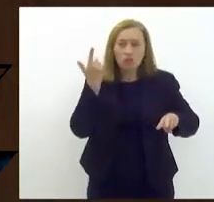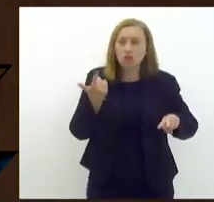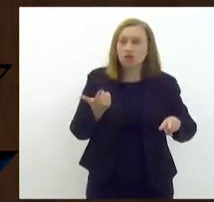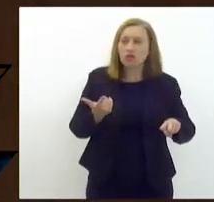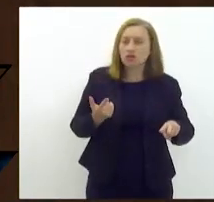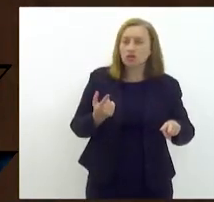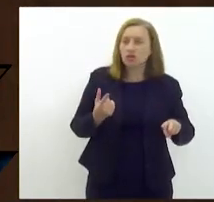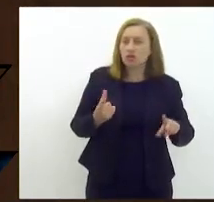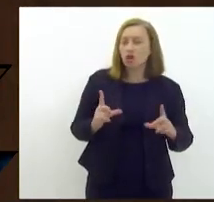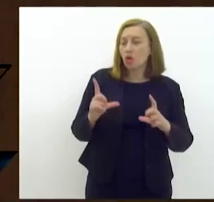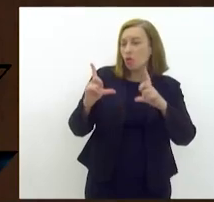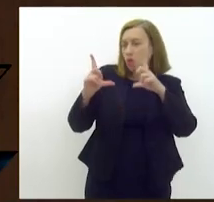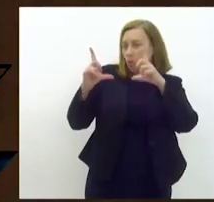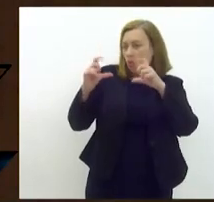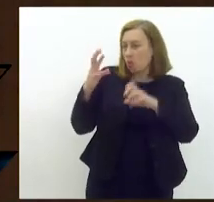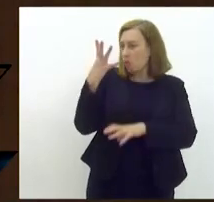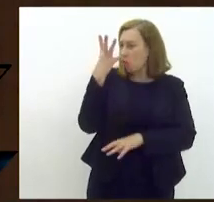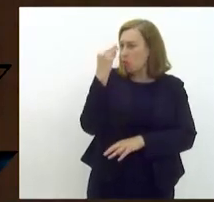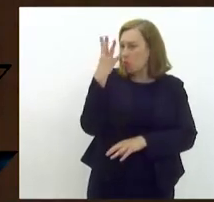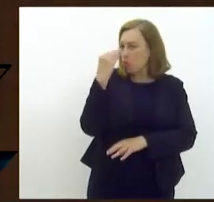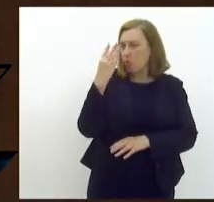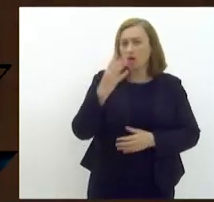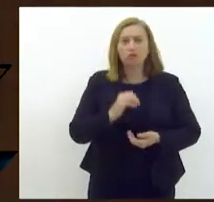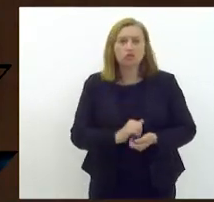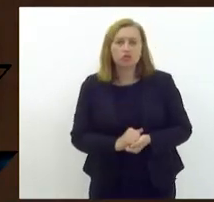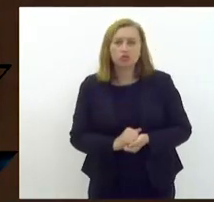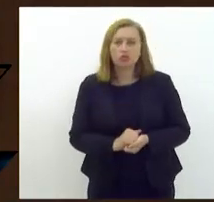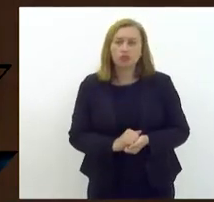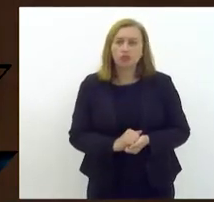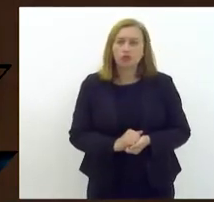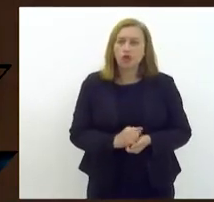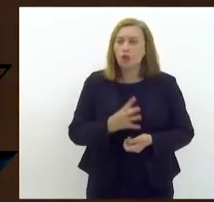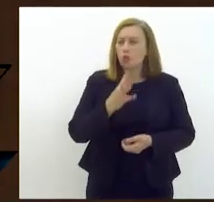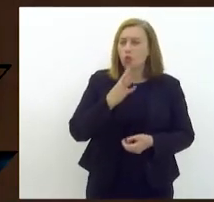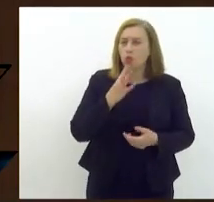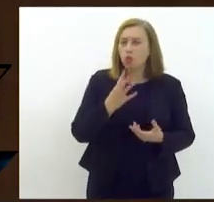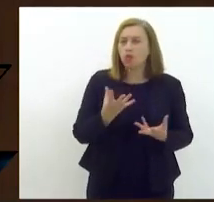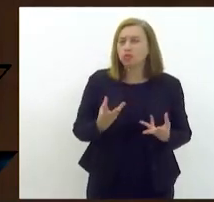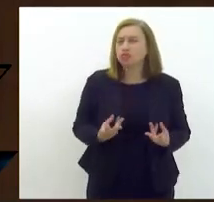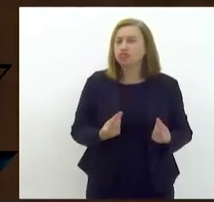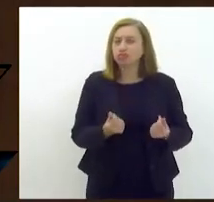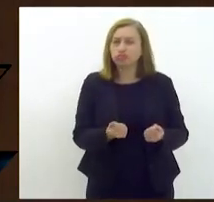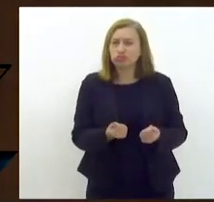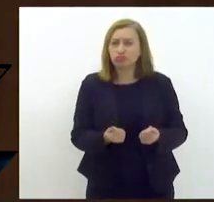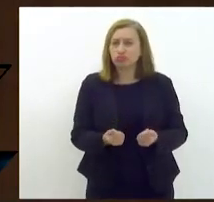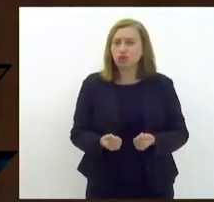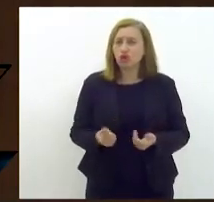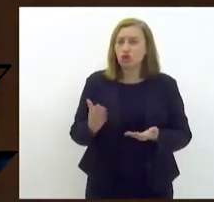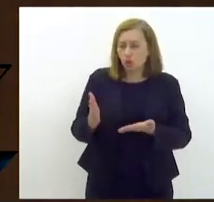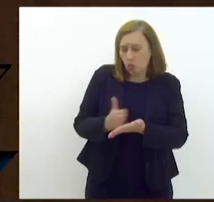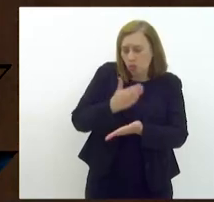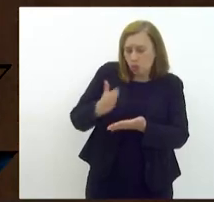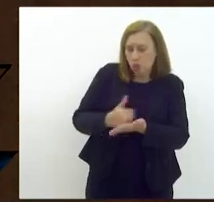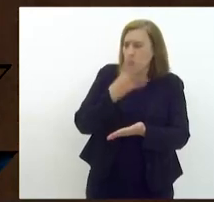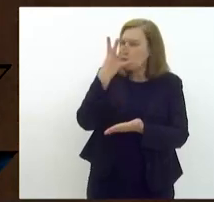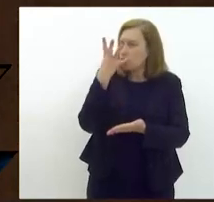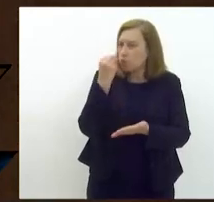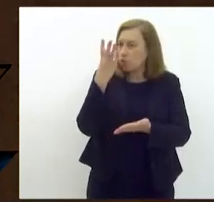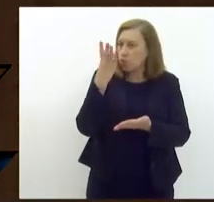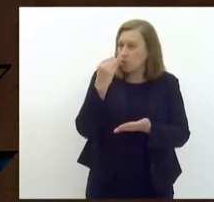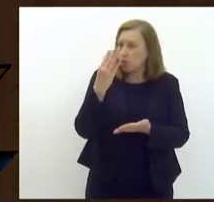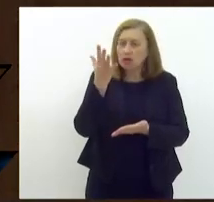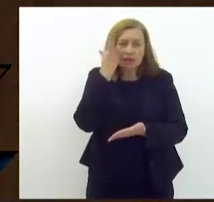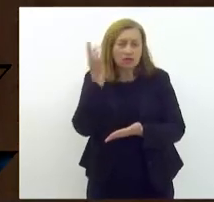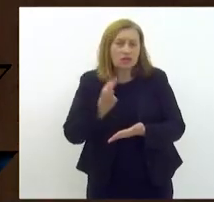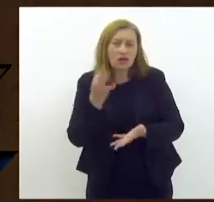reconhecimento fotográfico numa situação extremamente delicada de um álbum de fotografia que ninguém sabe como